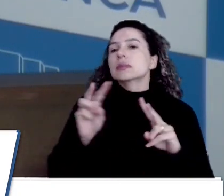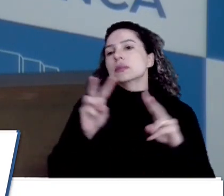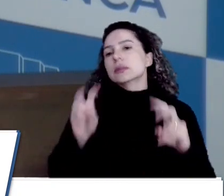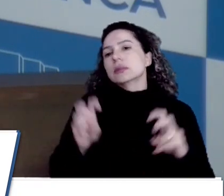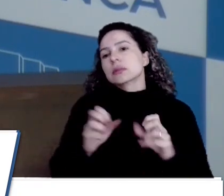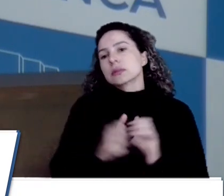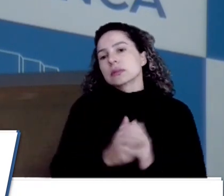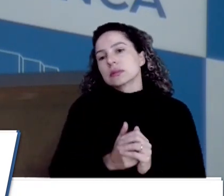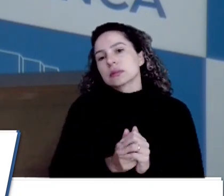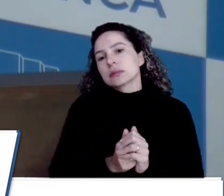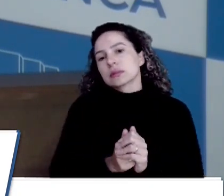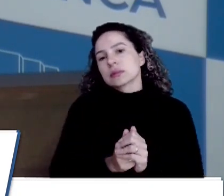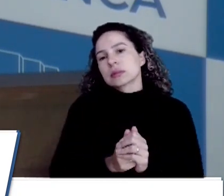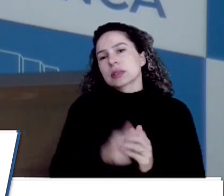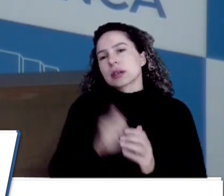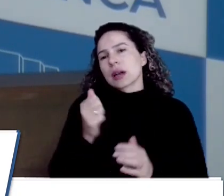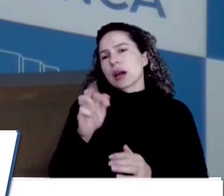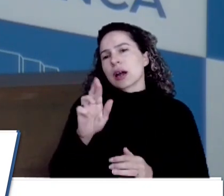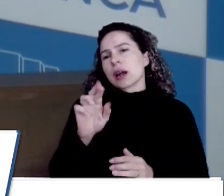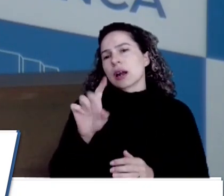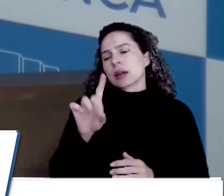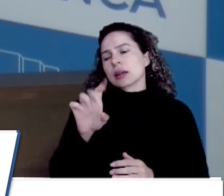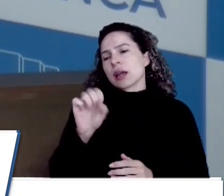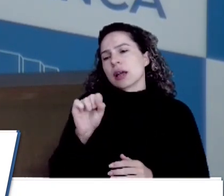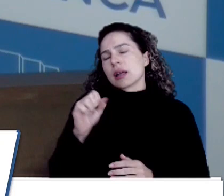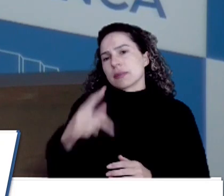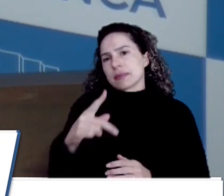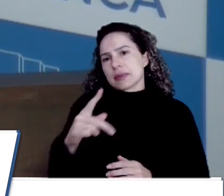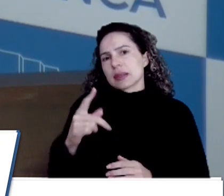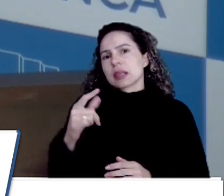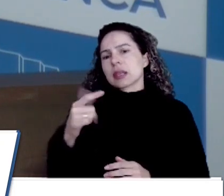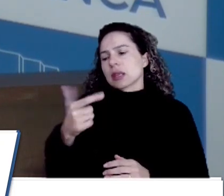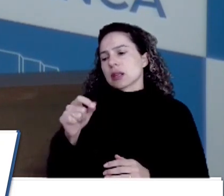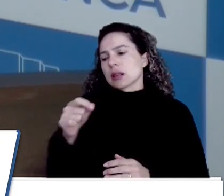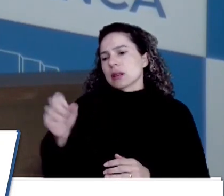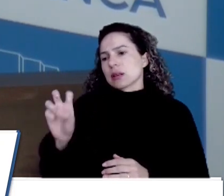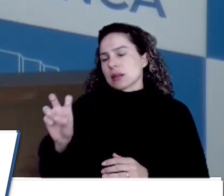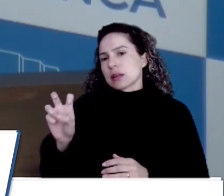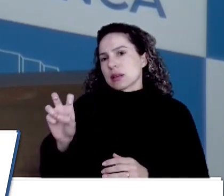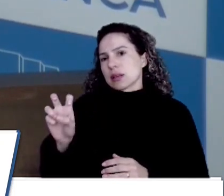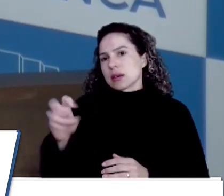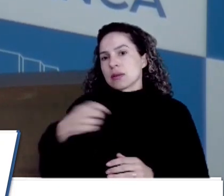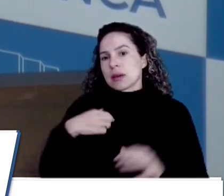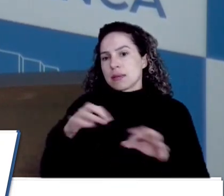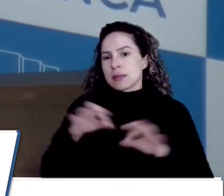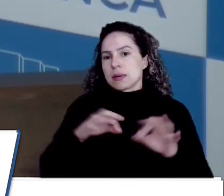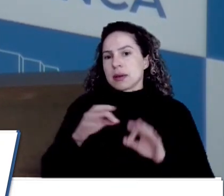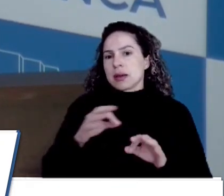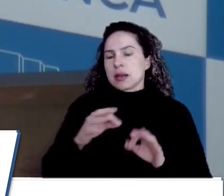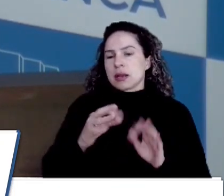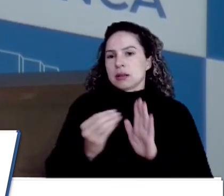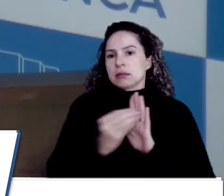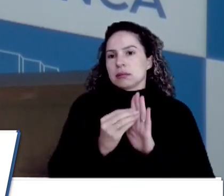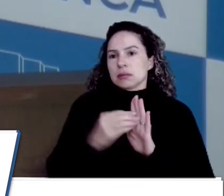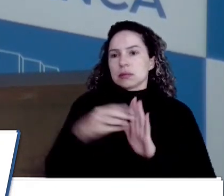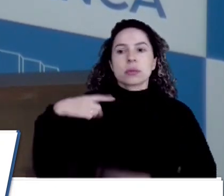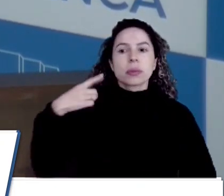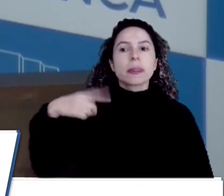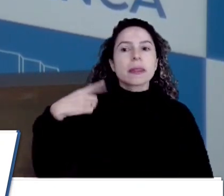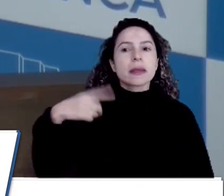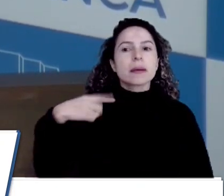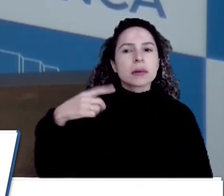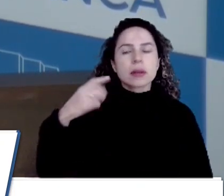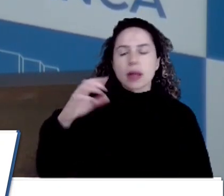da Artesp, quando, em 2005, eu fiz uma indicação até para o deputado Campos